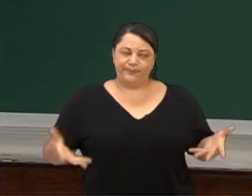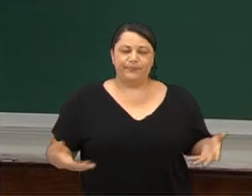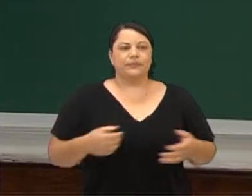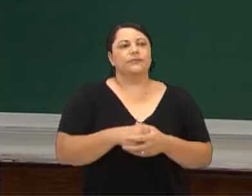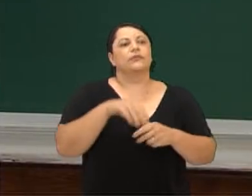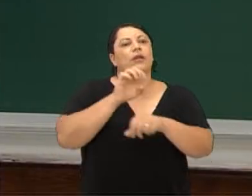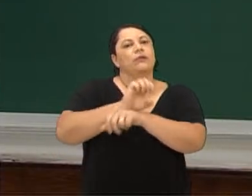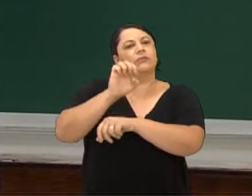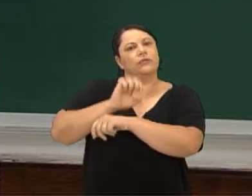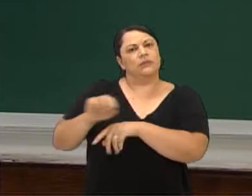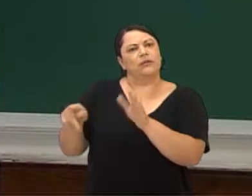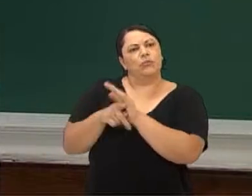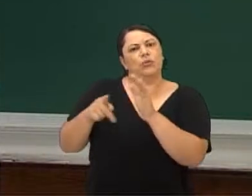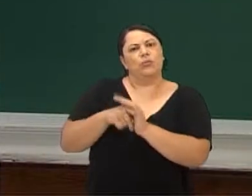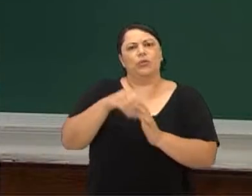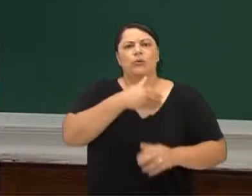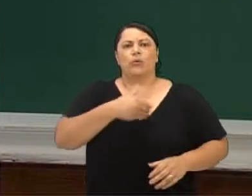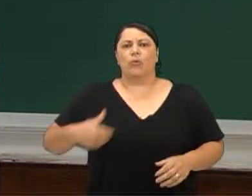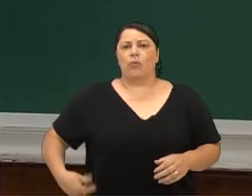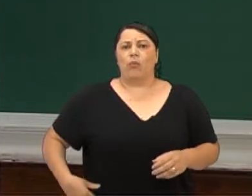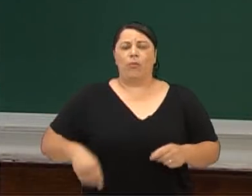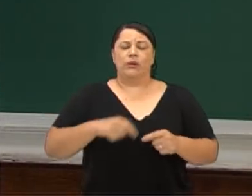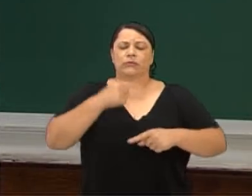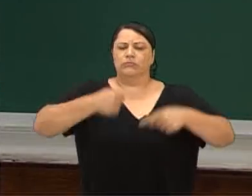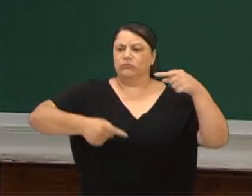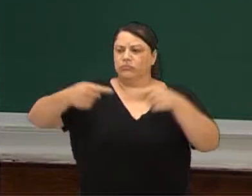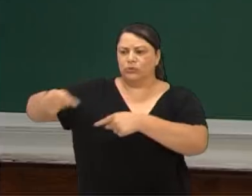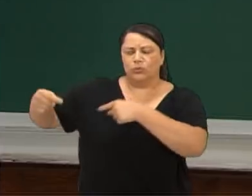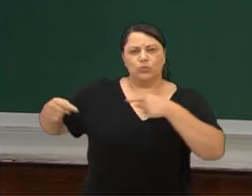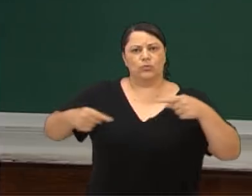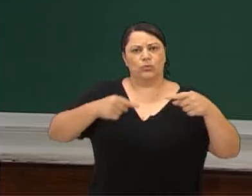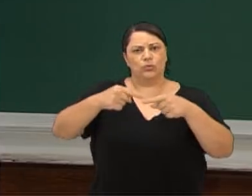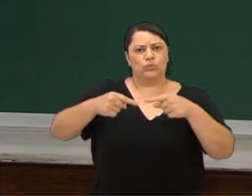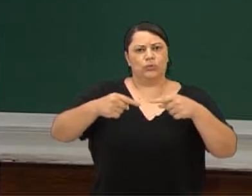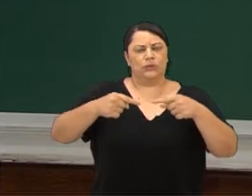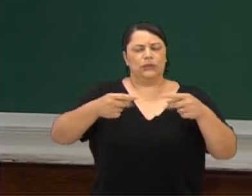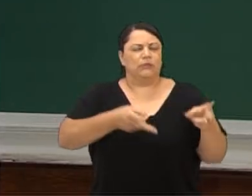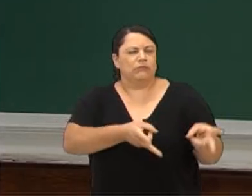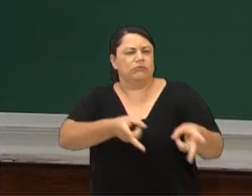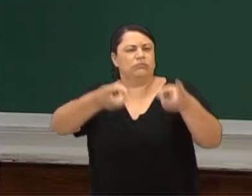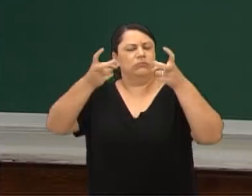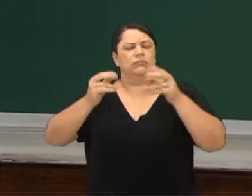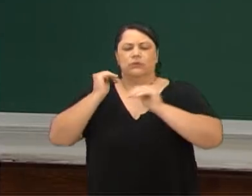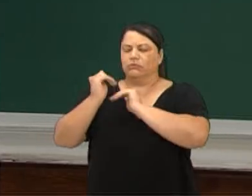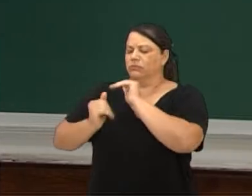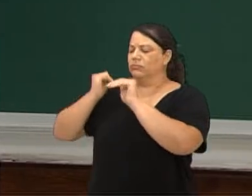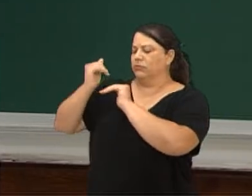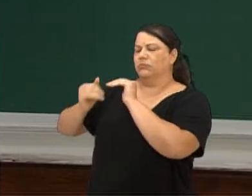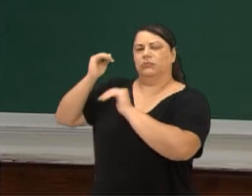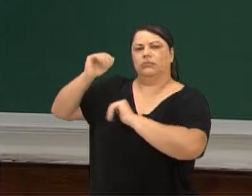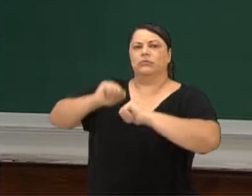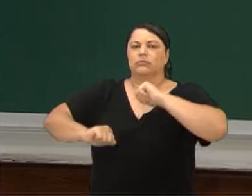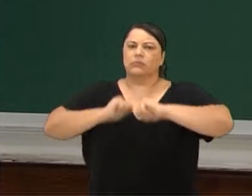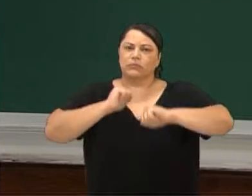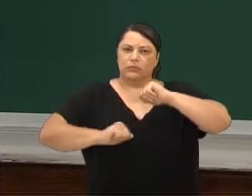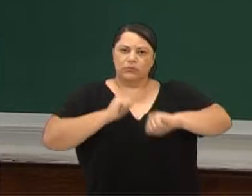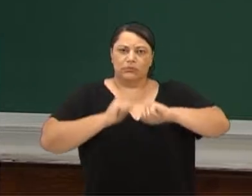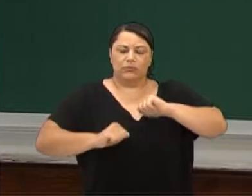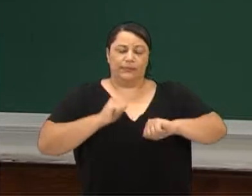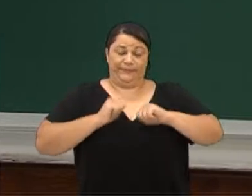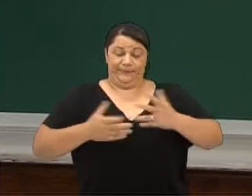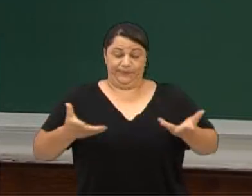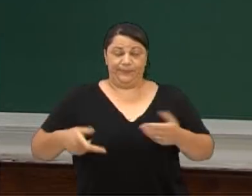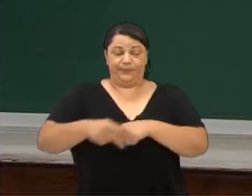foram o quê? Governos que estabelecem uma política visando o crescimento do segmento industrial de maior força em seus